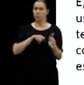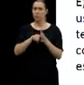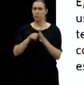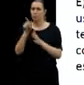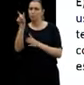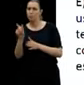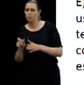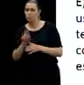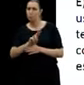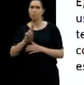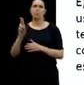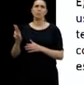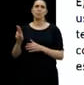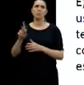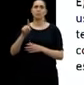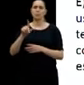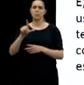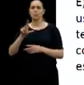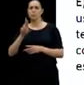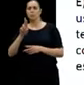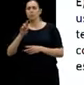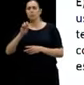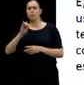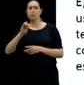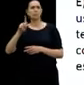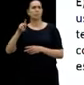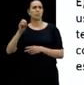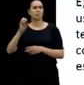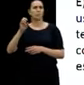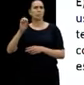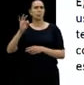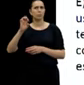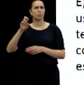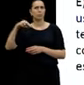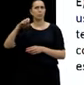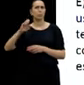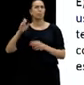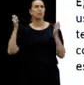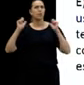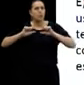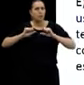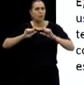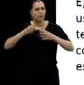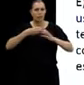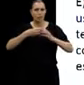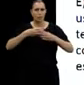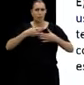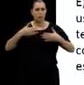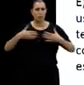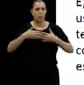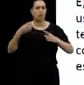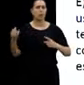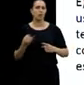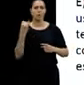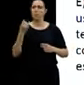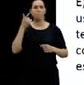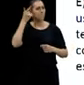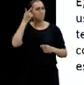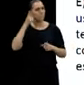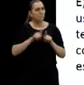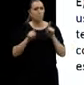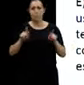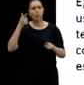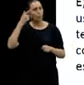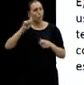são chamadas de pluripotente porque apresentam a capacidade de formar células dos tecidos primordiais, mas não